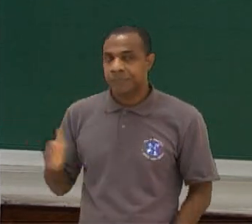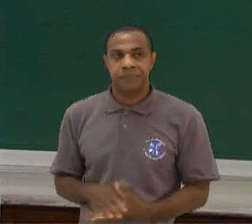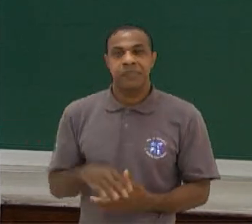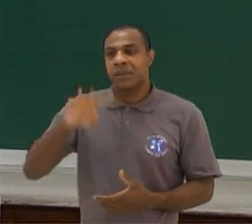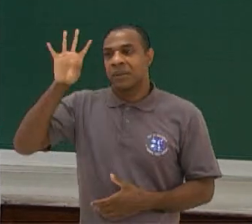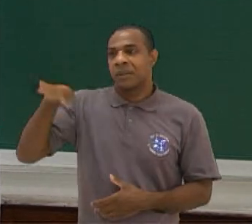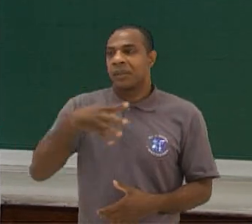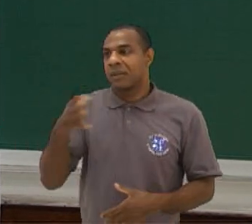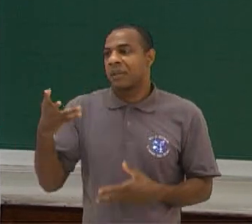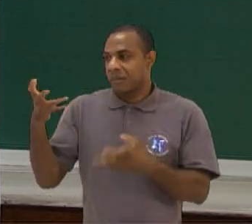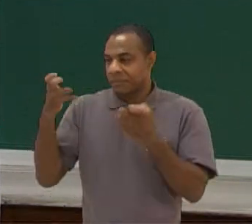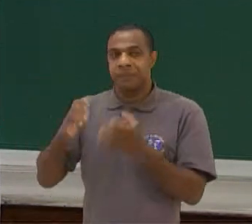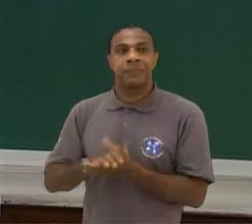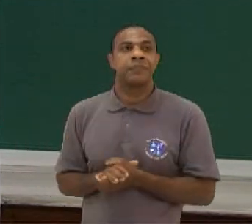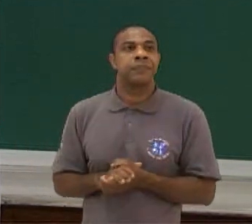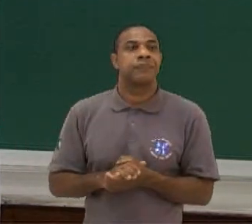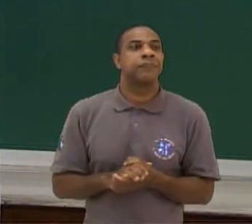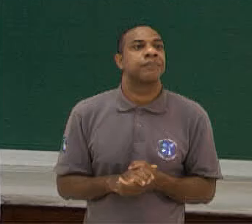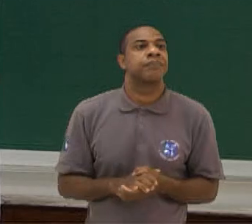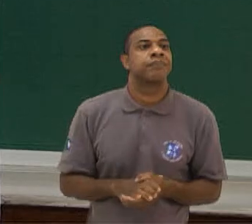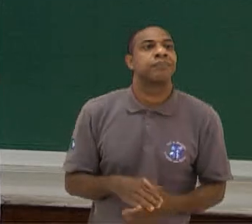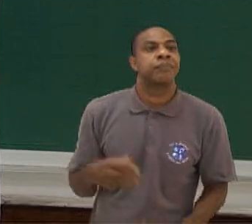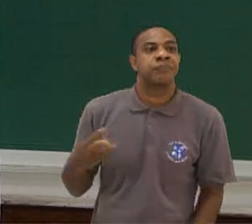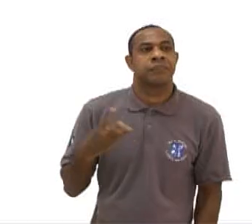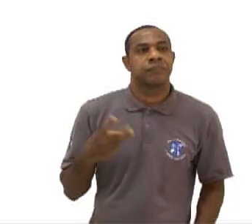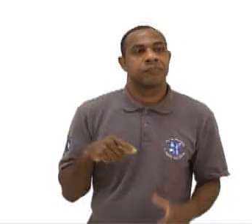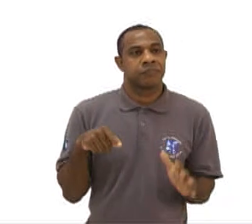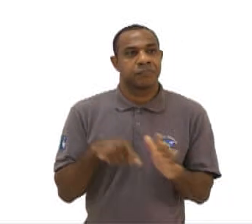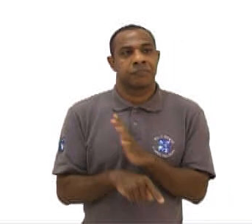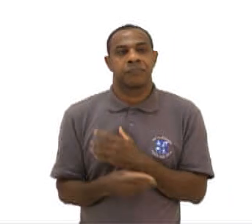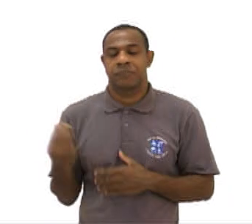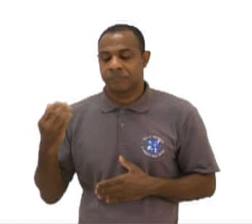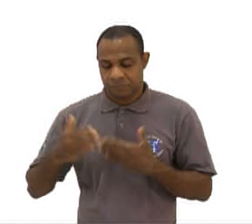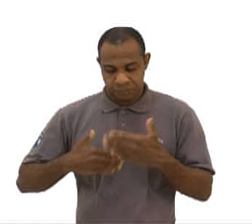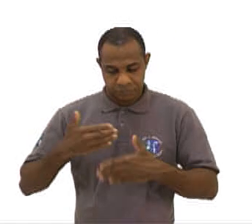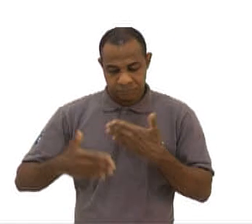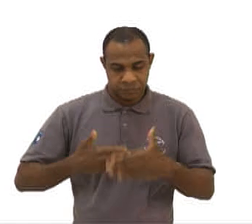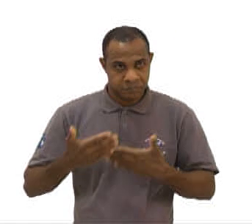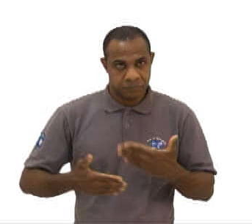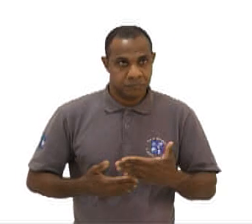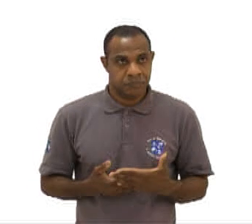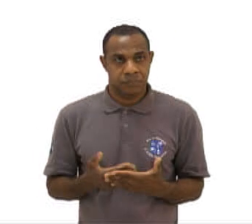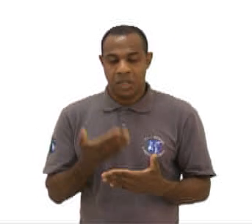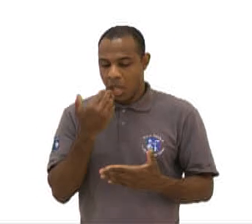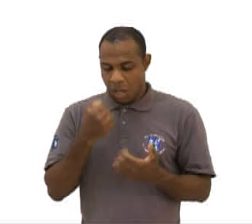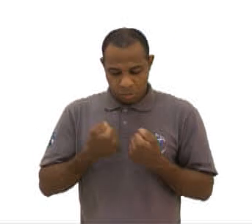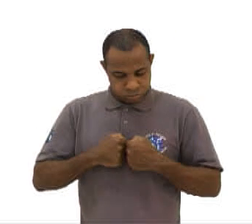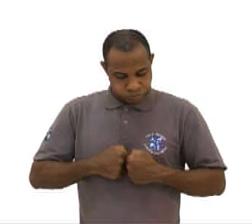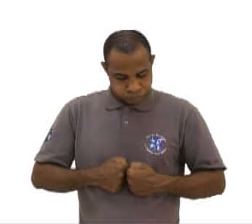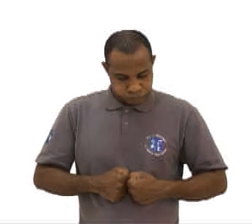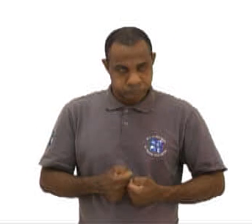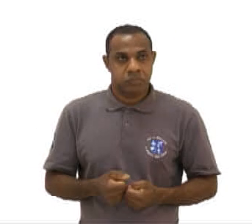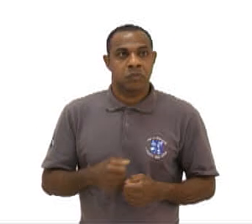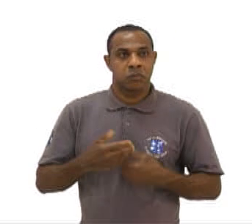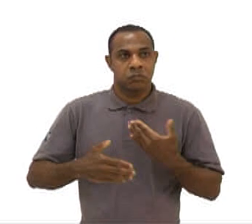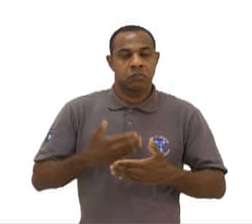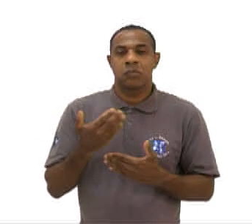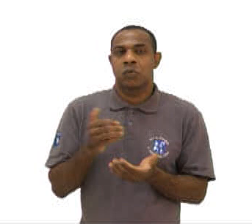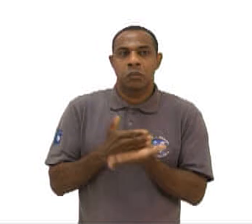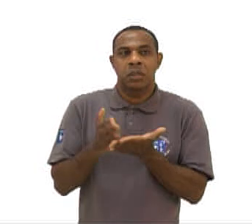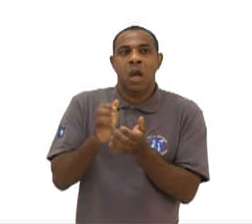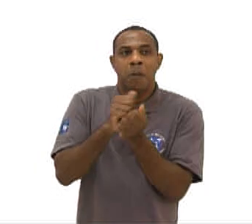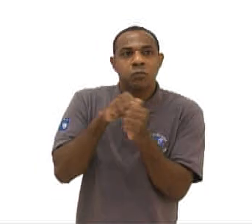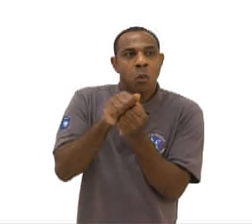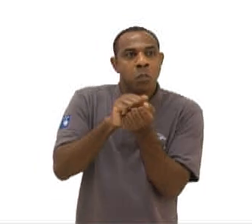tabela. Trouxe o terceiro quiz para a gente. Ó. Durante o processo digestivo, a transformação do alimento em bolo alimentar ocorre na boca.